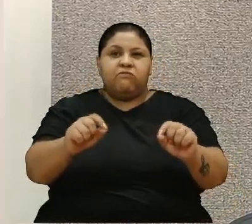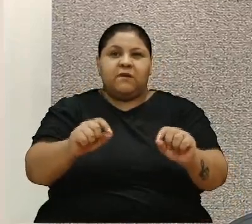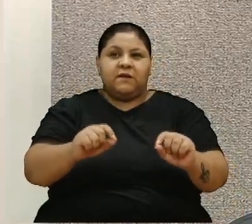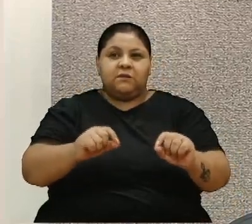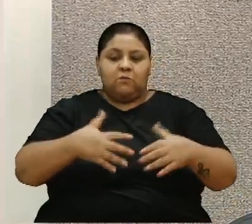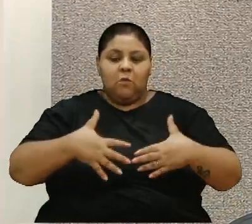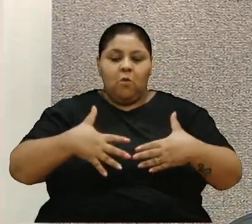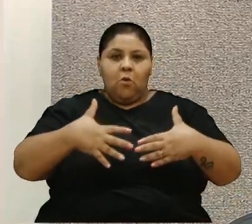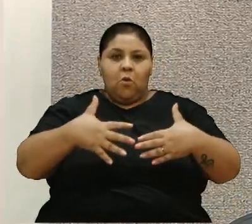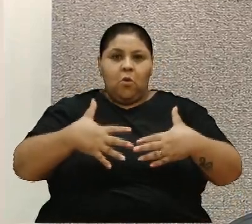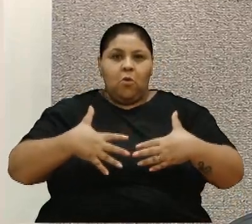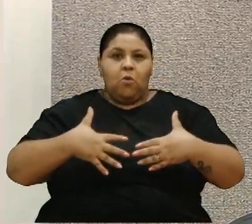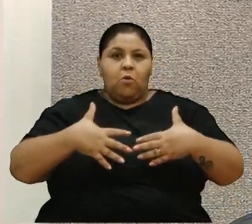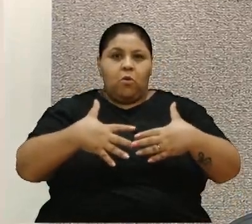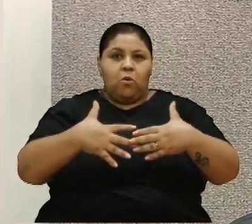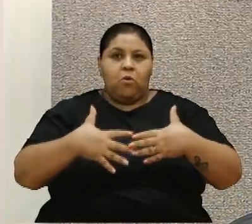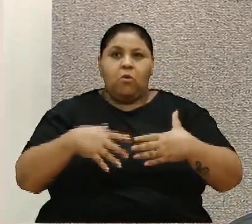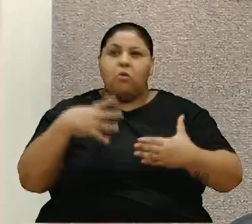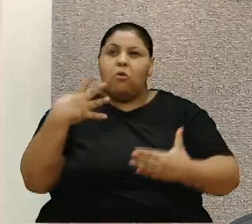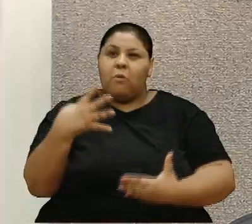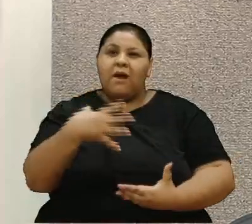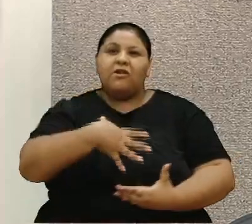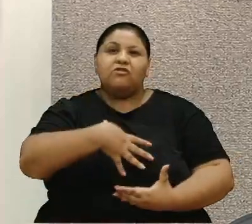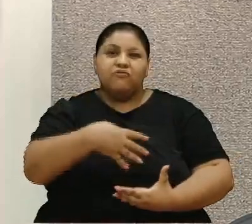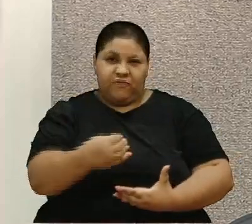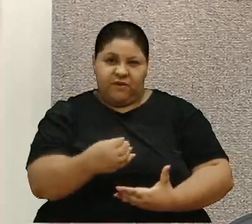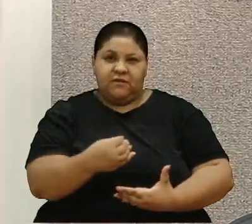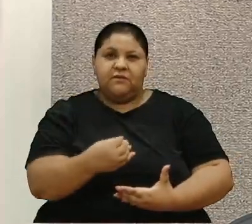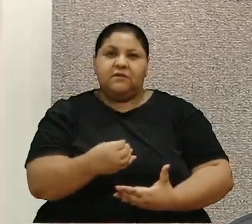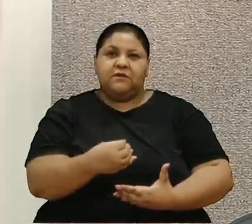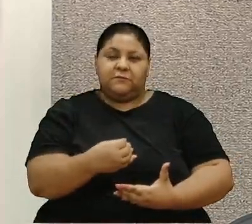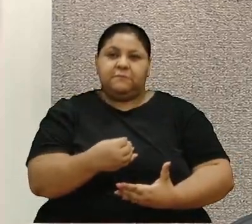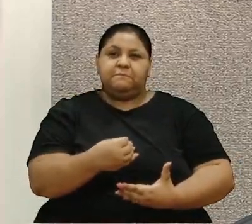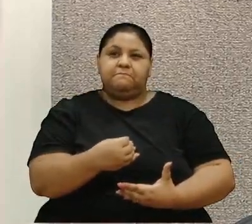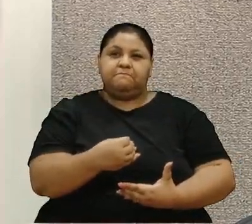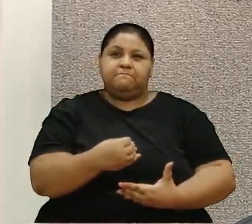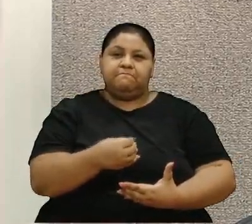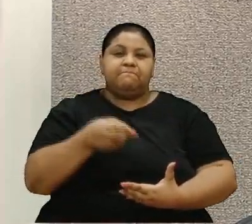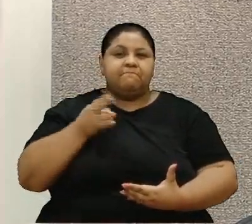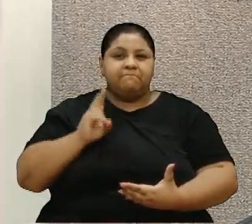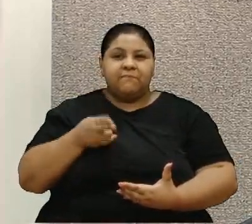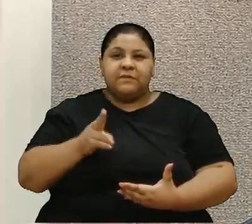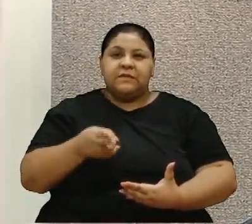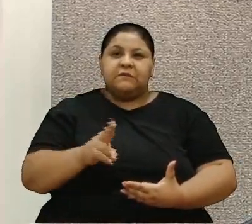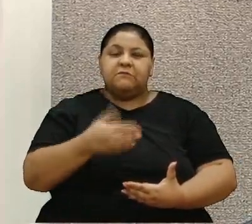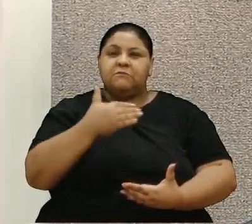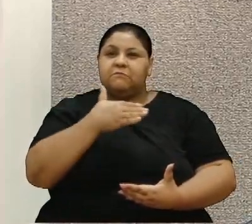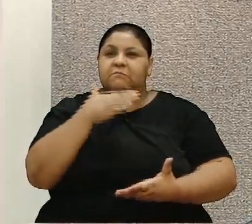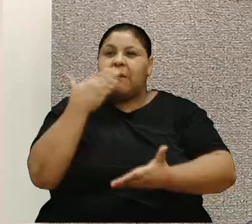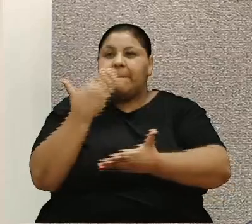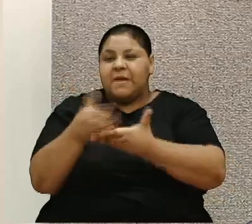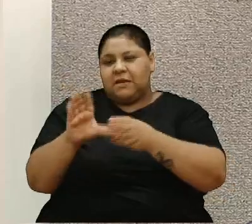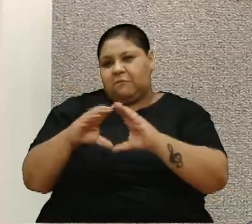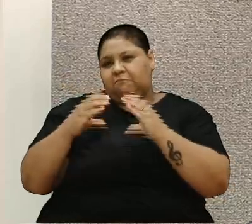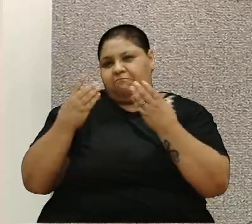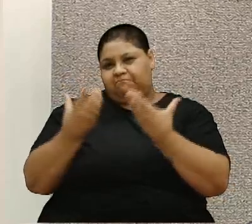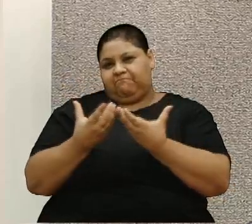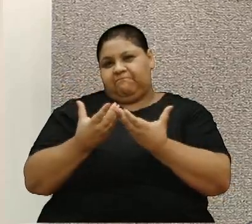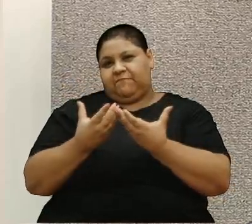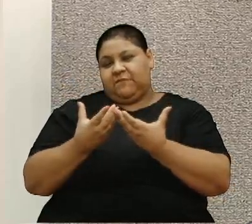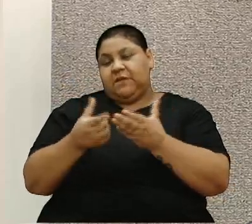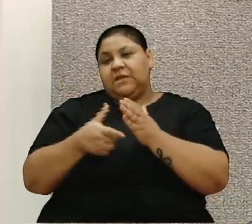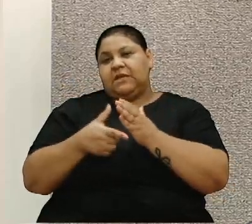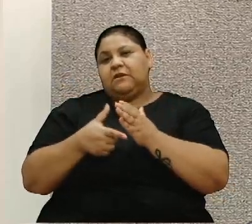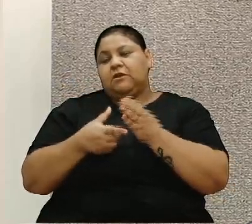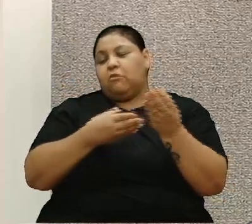filhos, Evaldo, Osmar, Sérgio e Fabiana, sua filha adotiva, sendo uma grande perda para a comunidade, uma vez que era muito